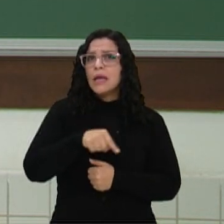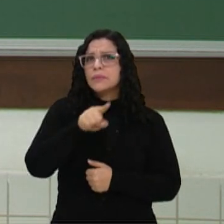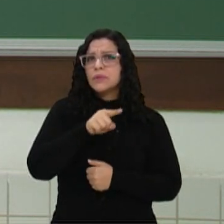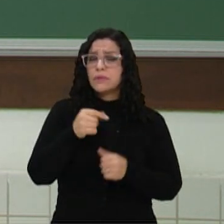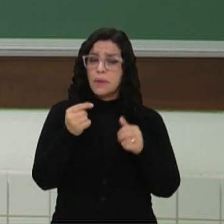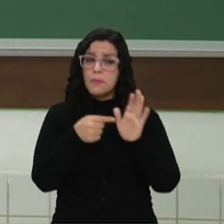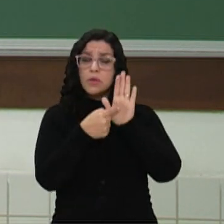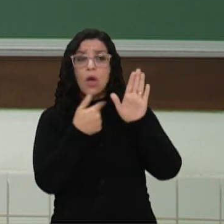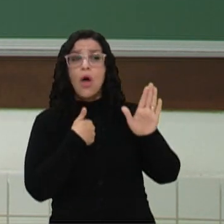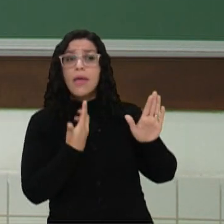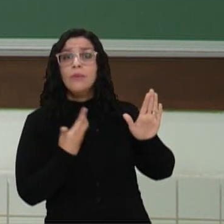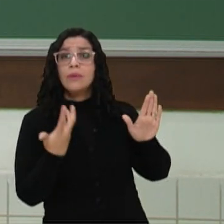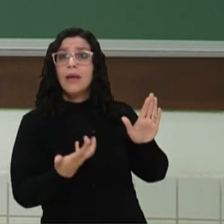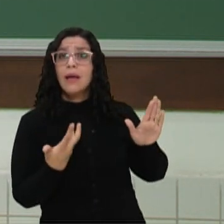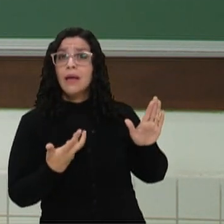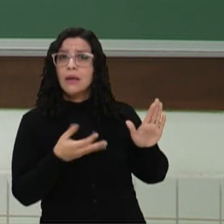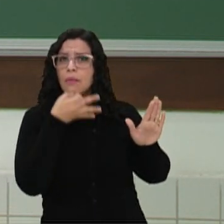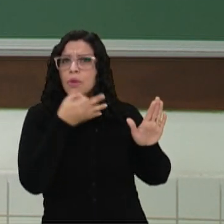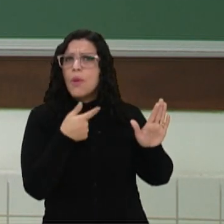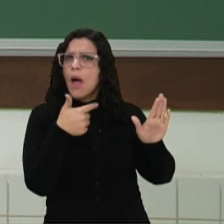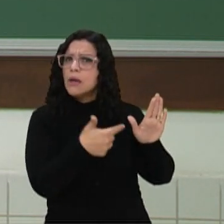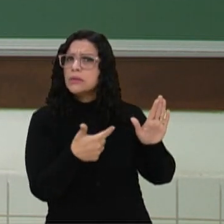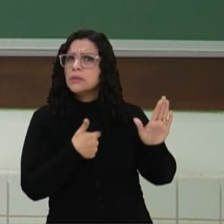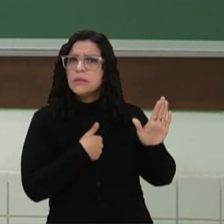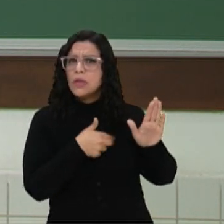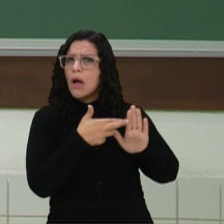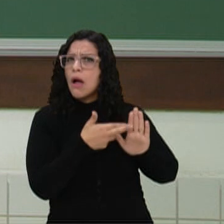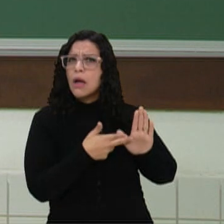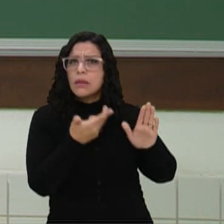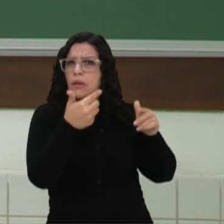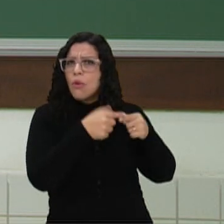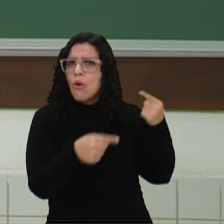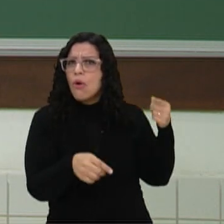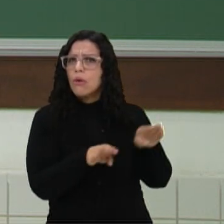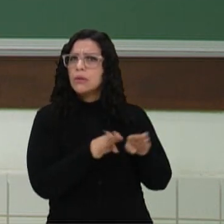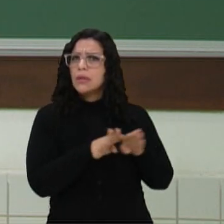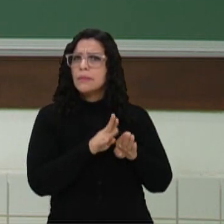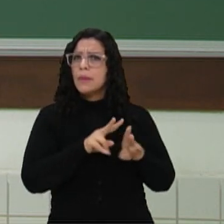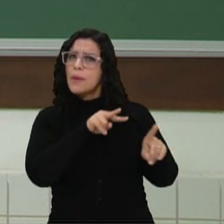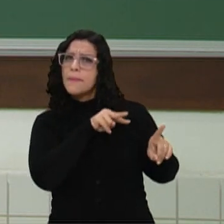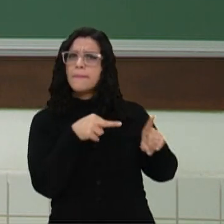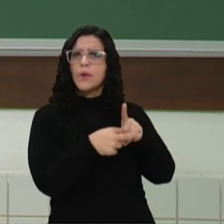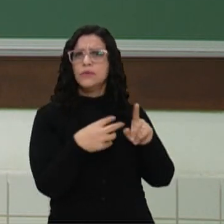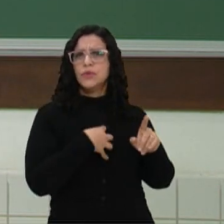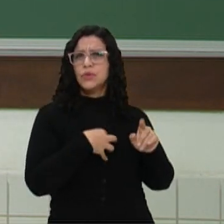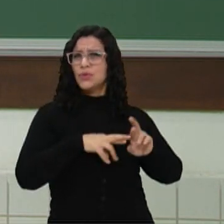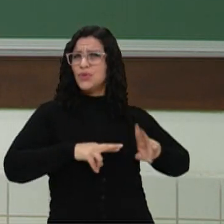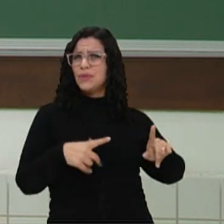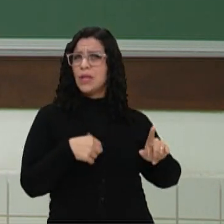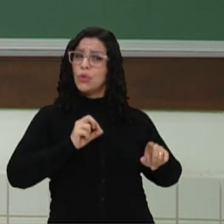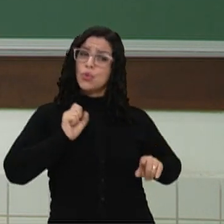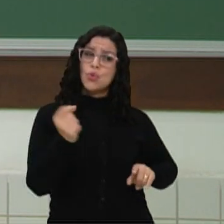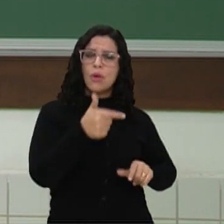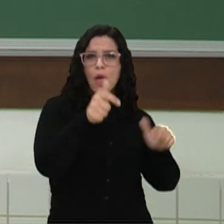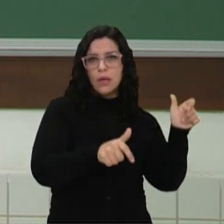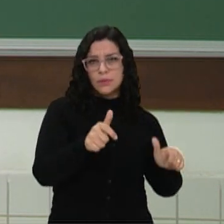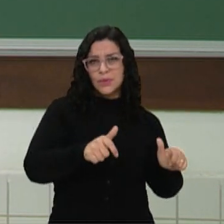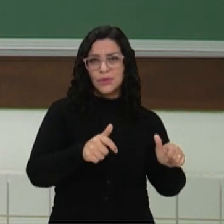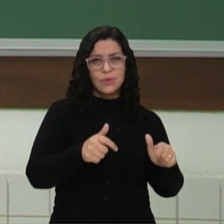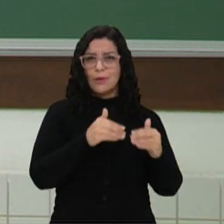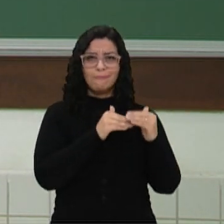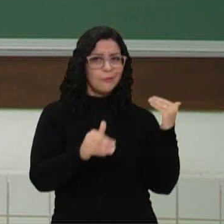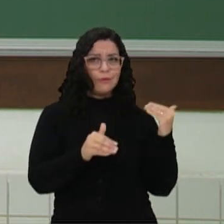Ela precisa mostrar para o mundo o que ela acha que não está correto, o que na visão dela, no ponto de vista dela, não está